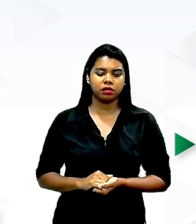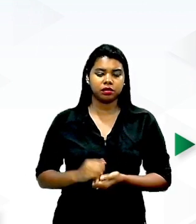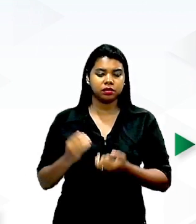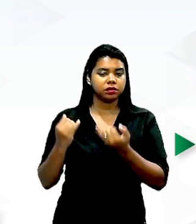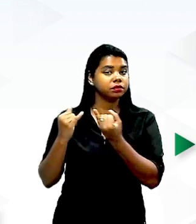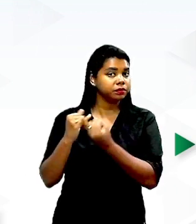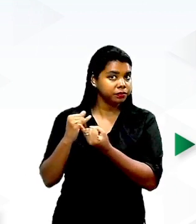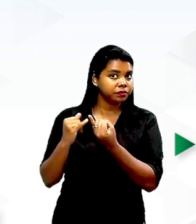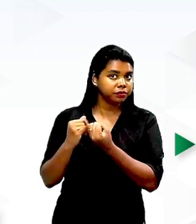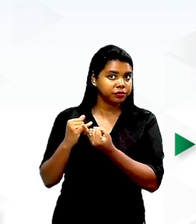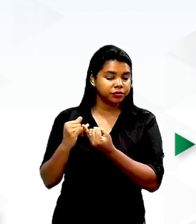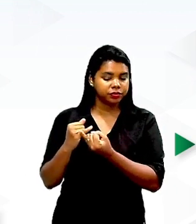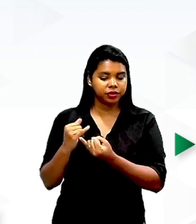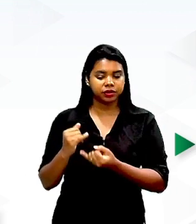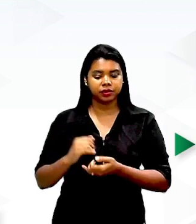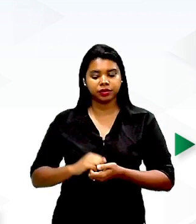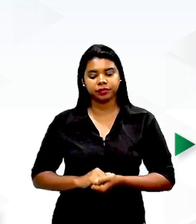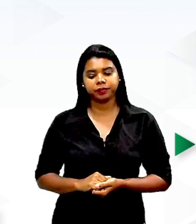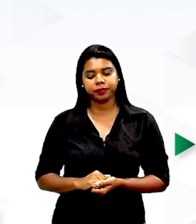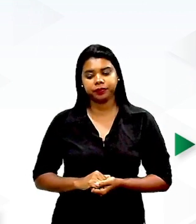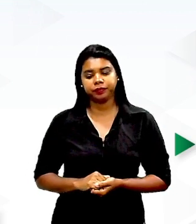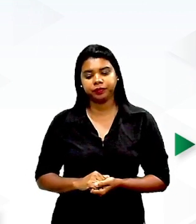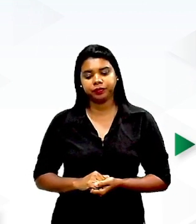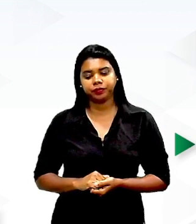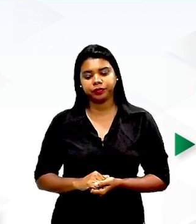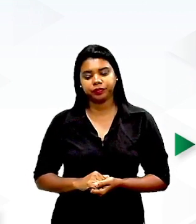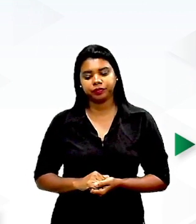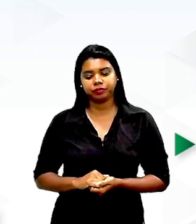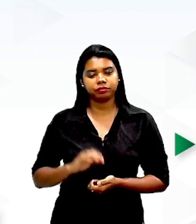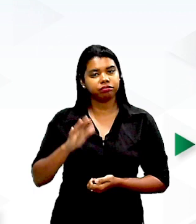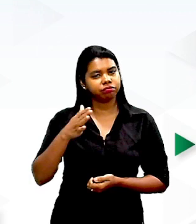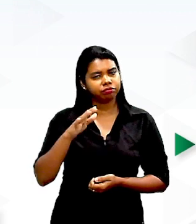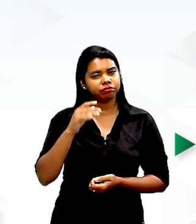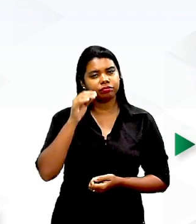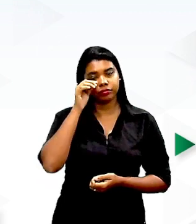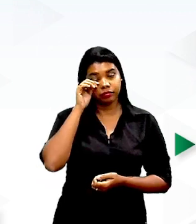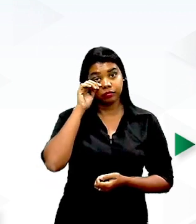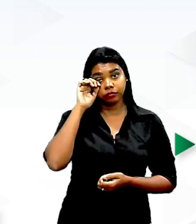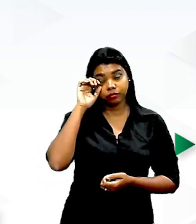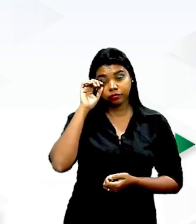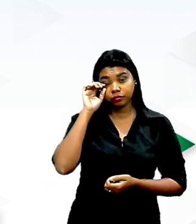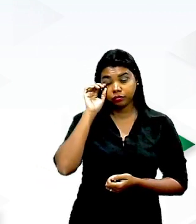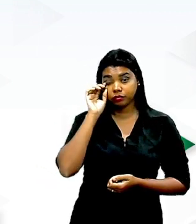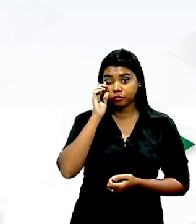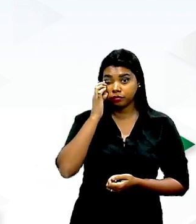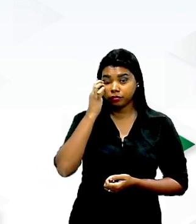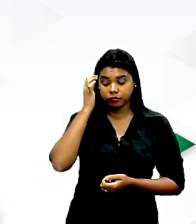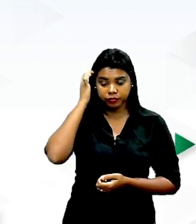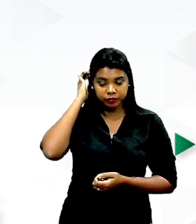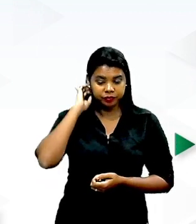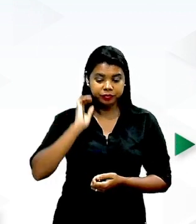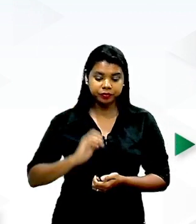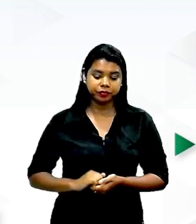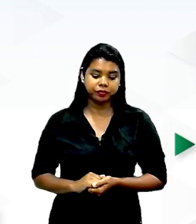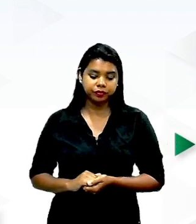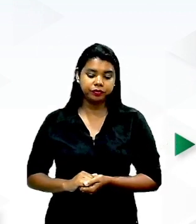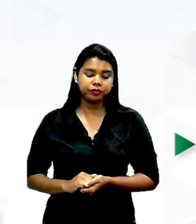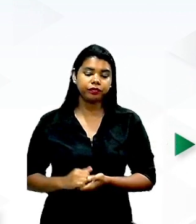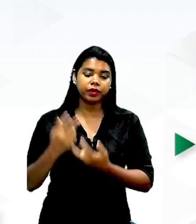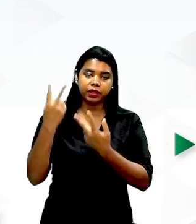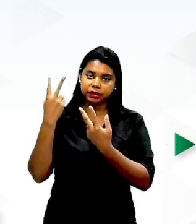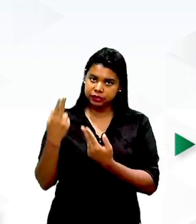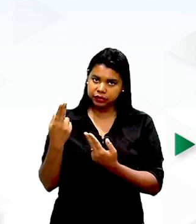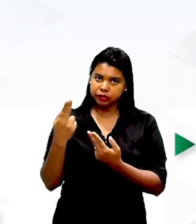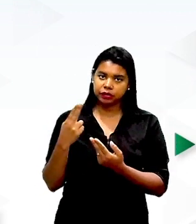triângulo equilátero, parece só, tá? Tá com cara ser equilátero, seus lados são, a abertura de ângulos internos são iguais, seus lados